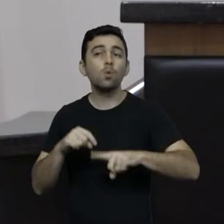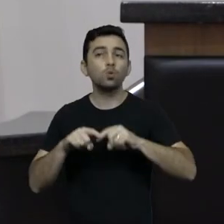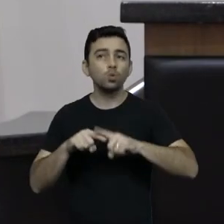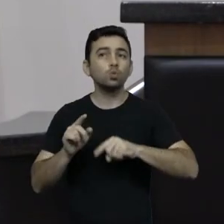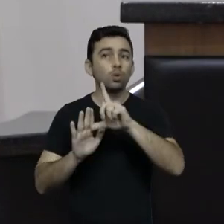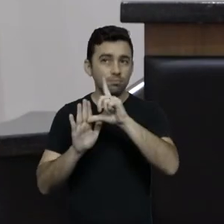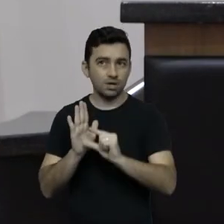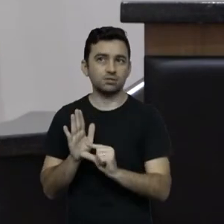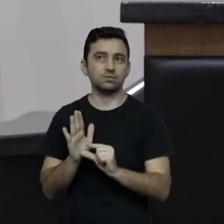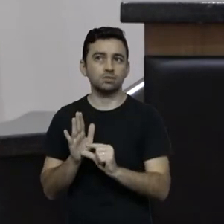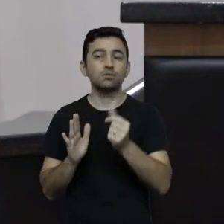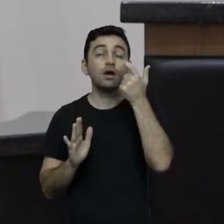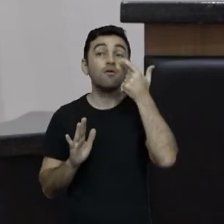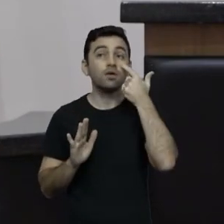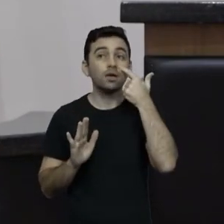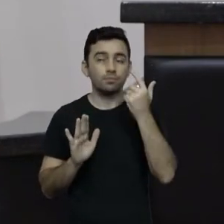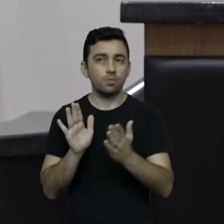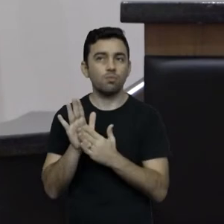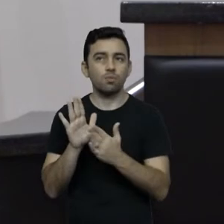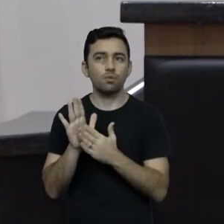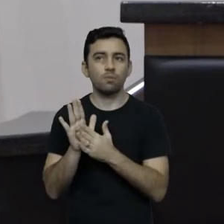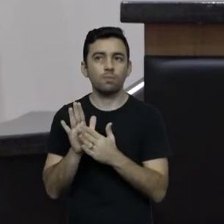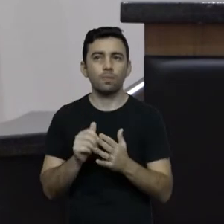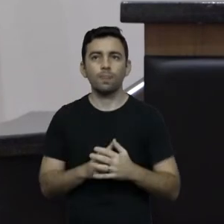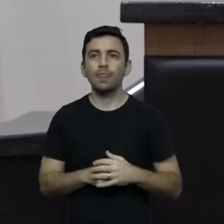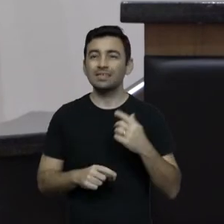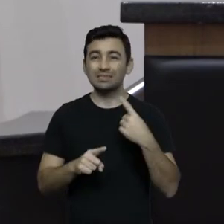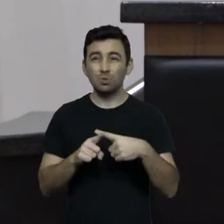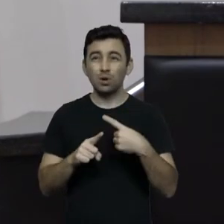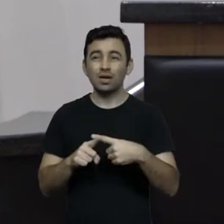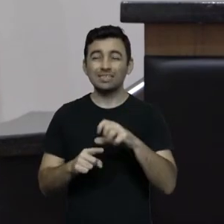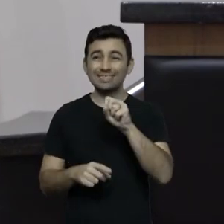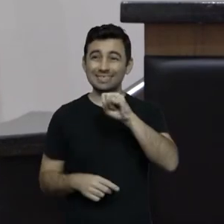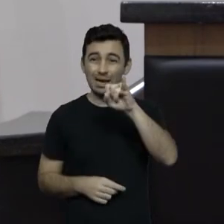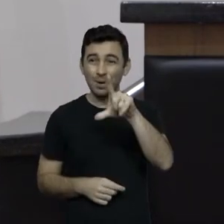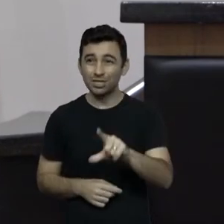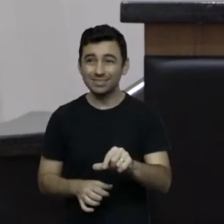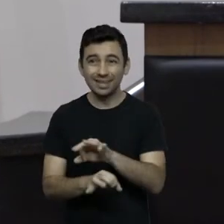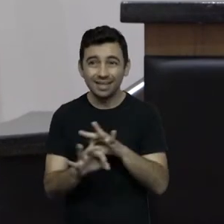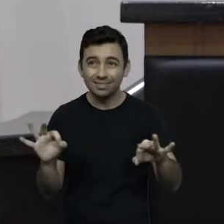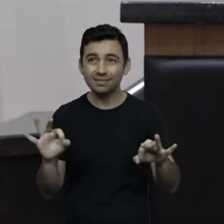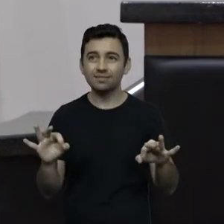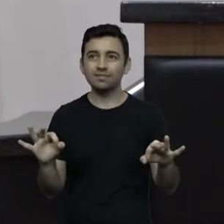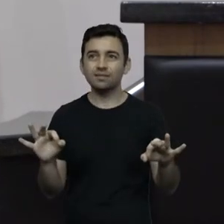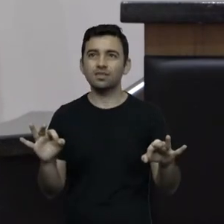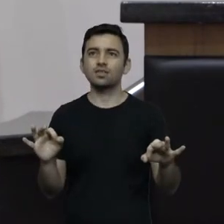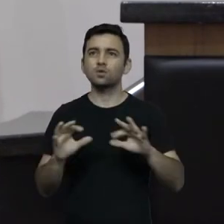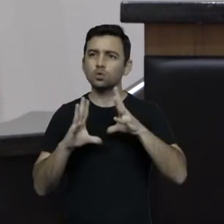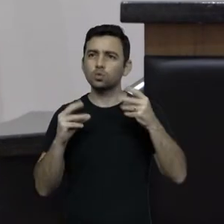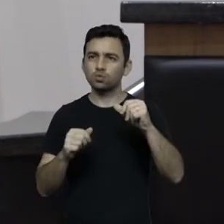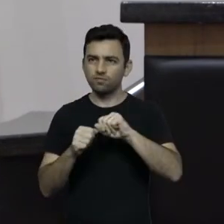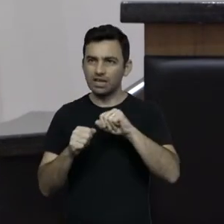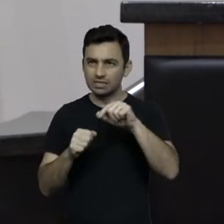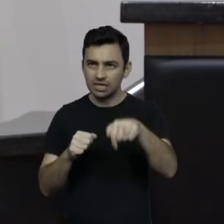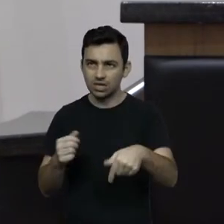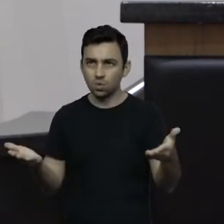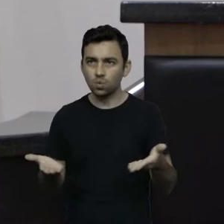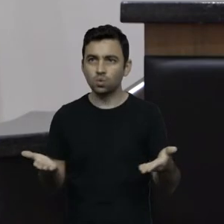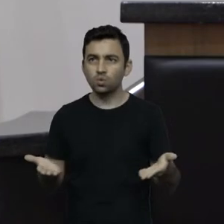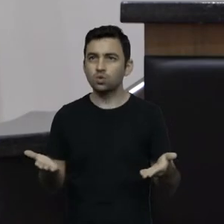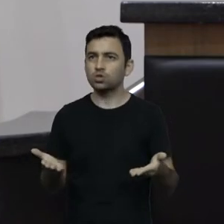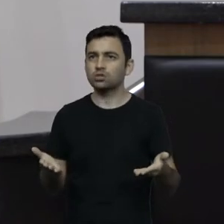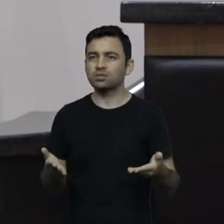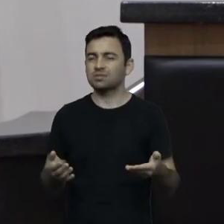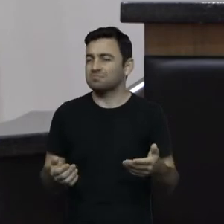baixar que a proposta do governo apresentou é porque senão baixar o preço Olá tudo isso que a gente fez aqui hoje eu